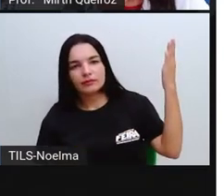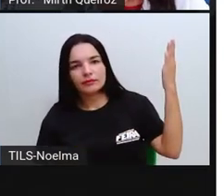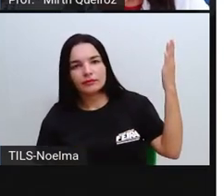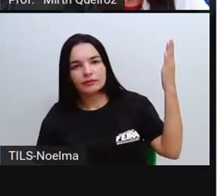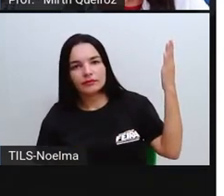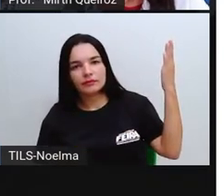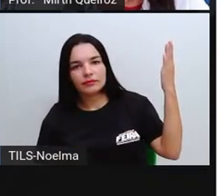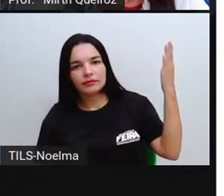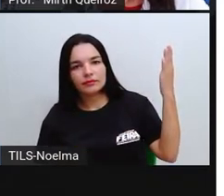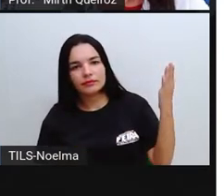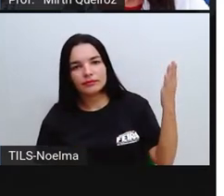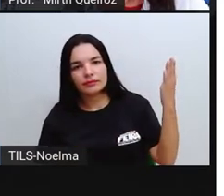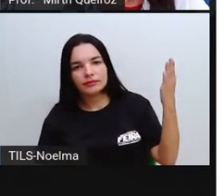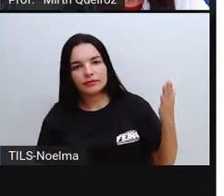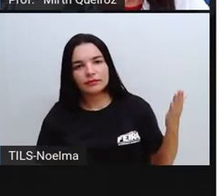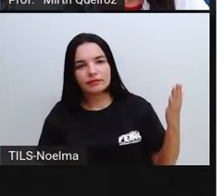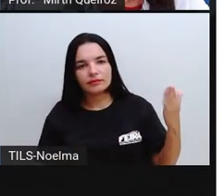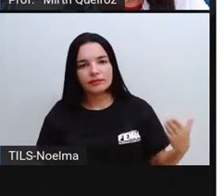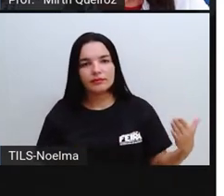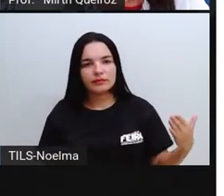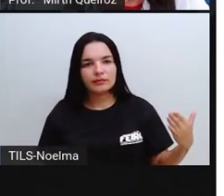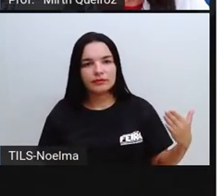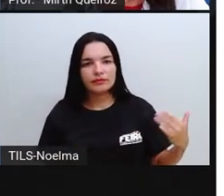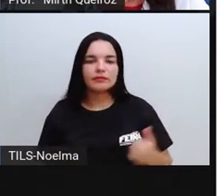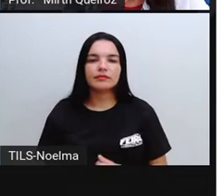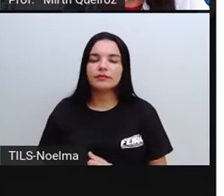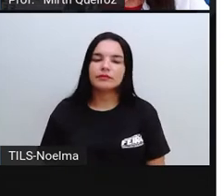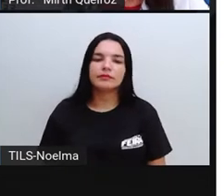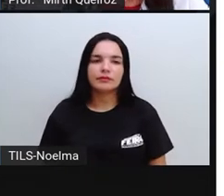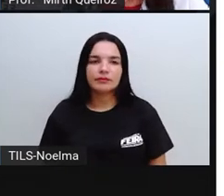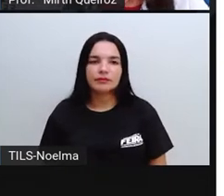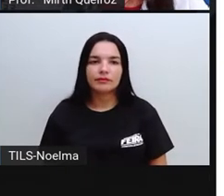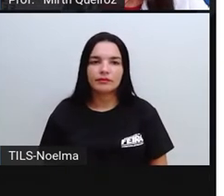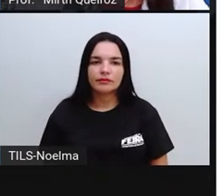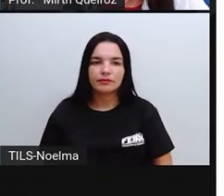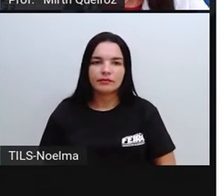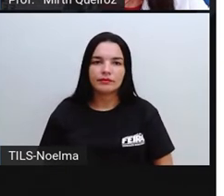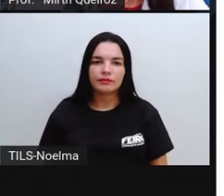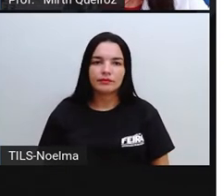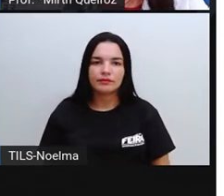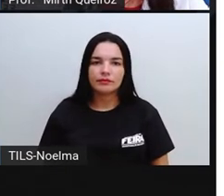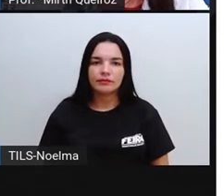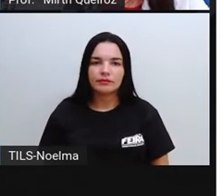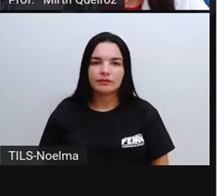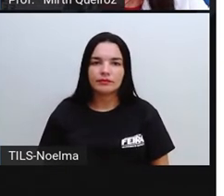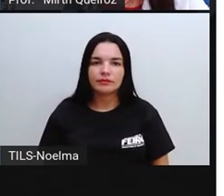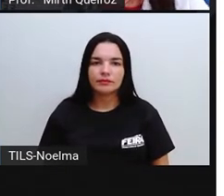Quem são os músculos decalitro hectolitros kilolitro certo